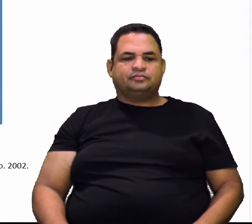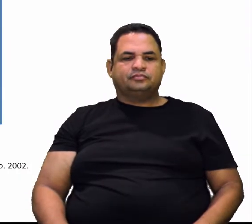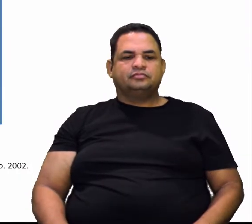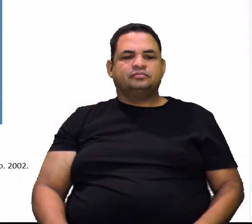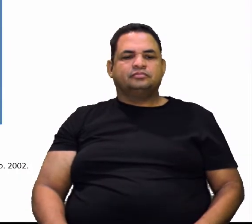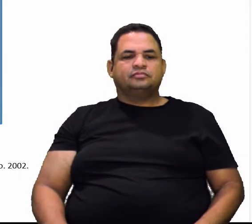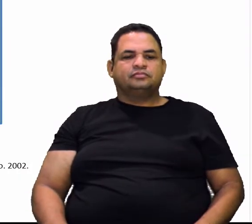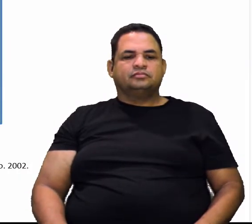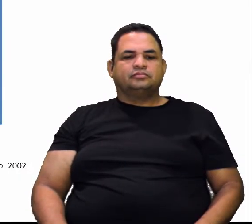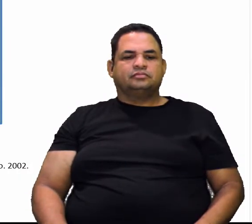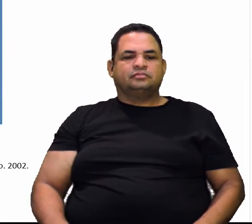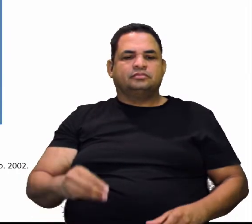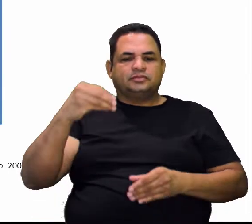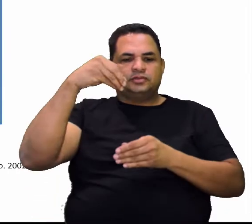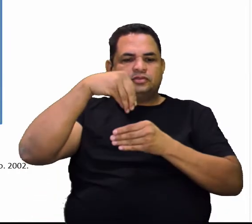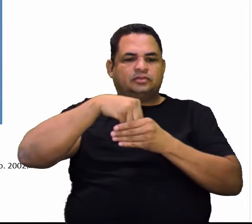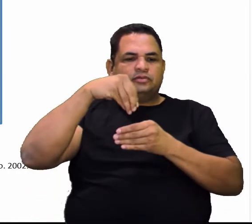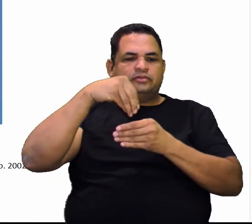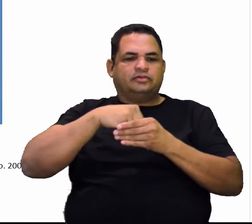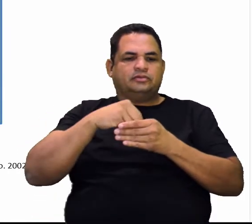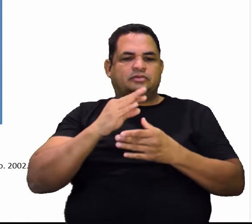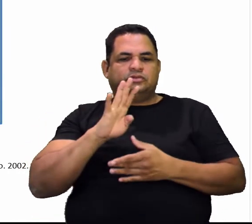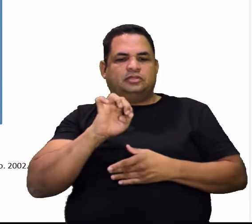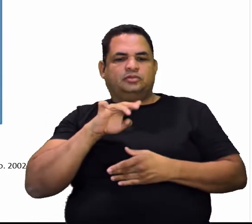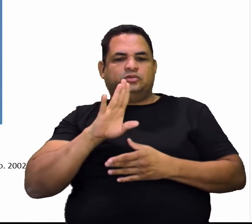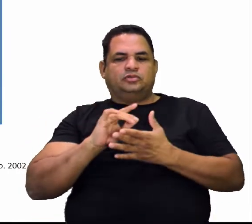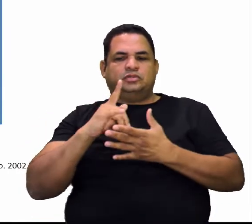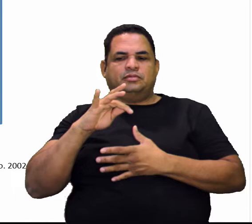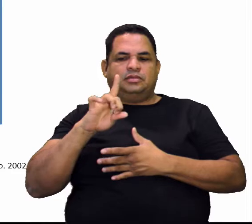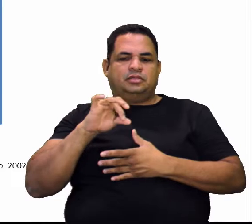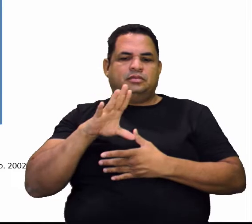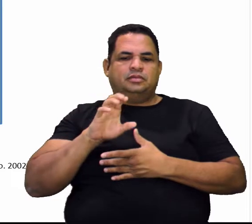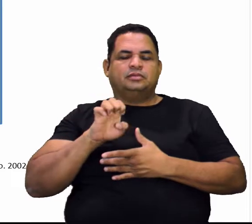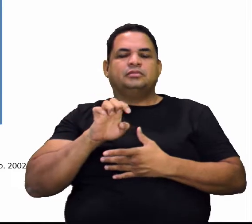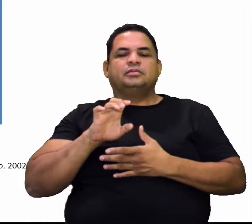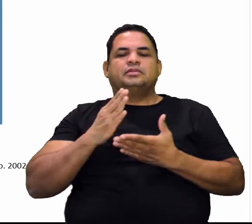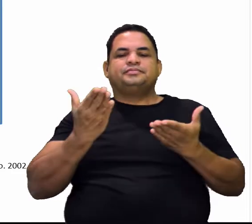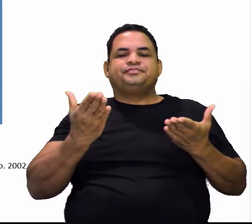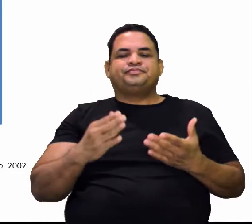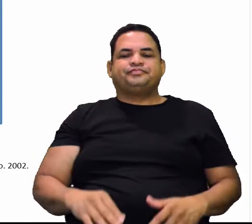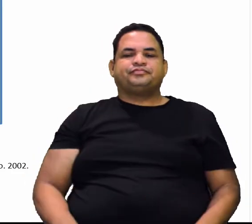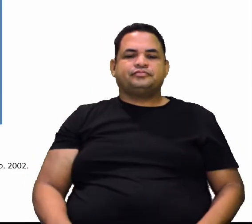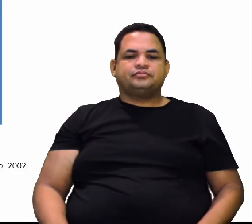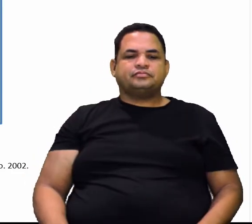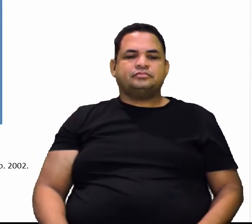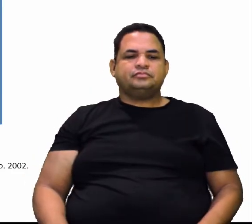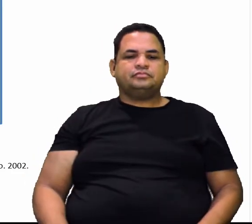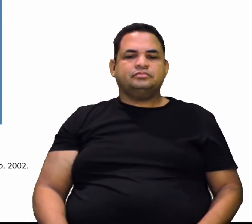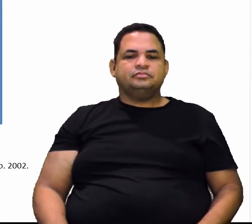tribuno da plebe. O que é o tribuno da plebe?